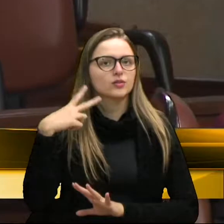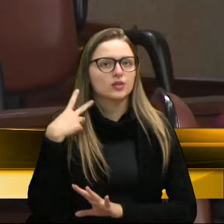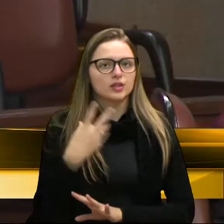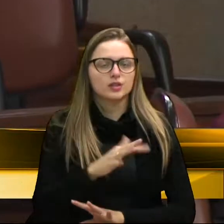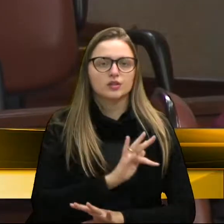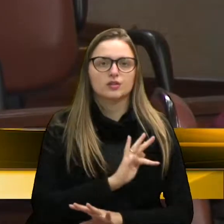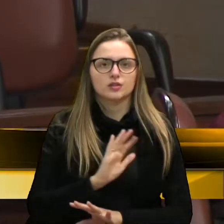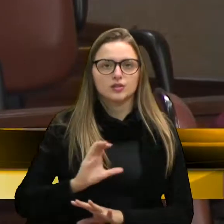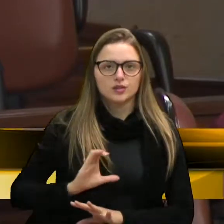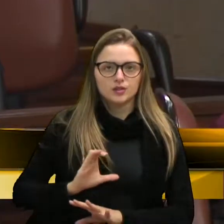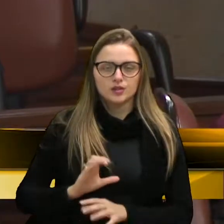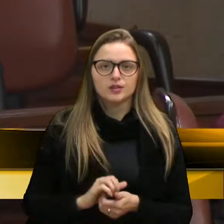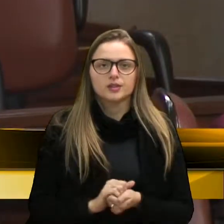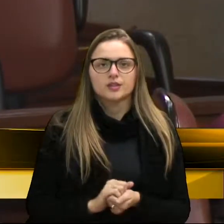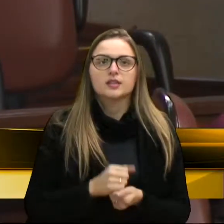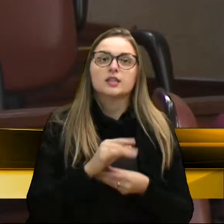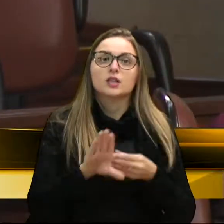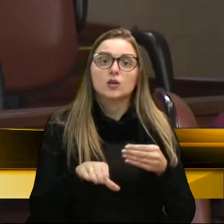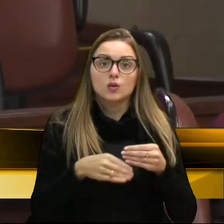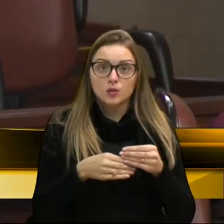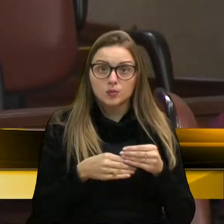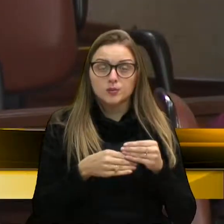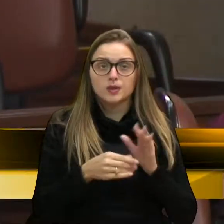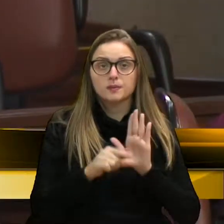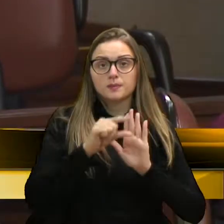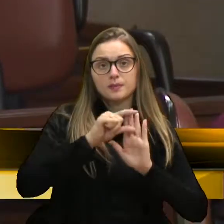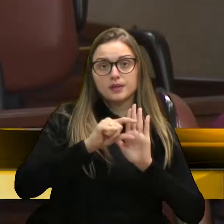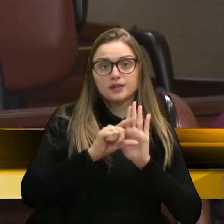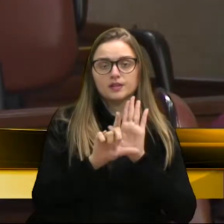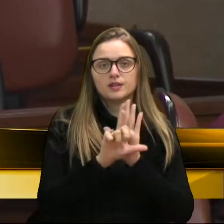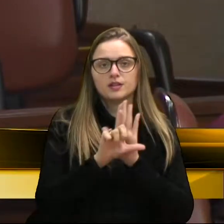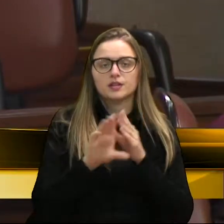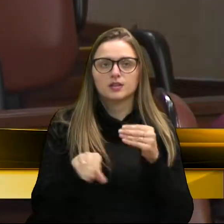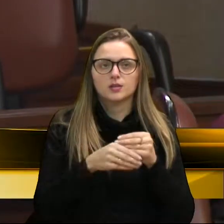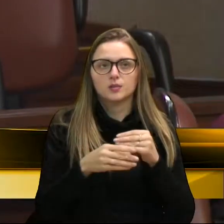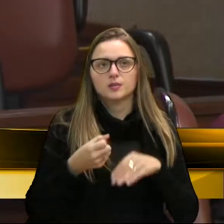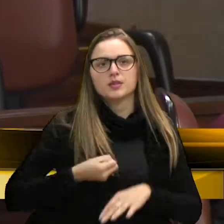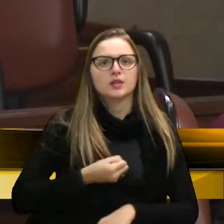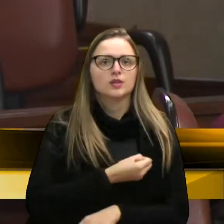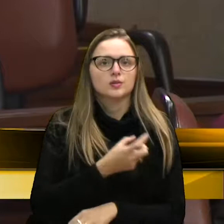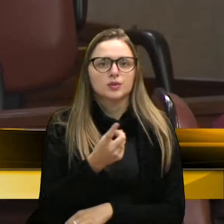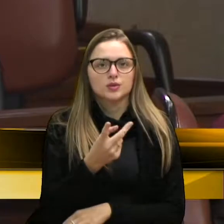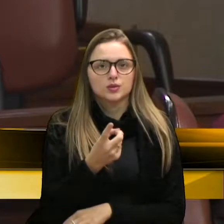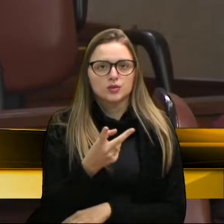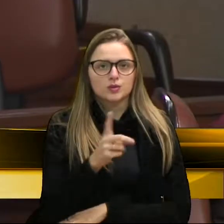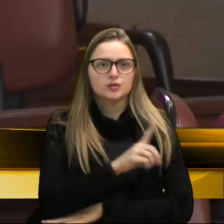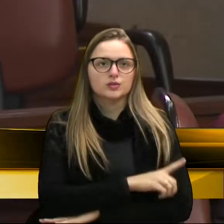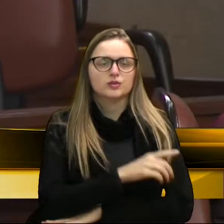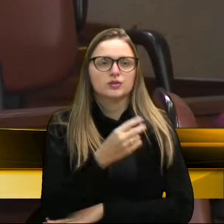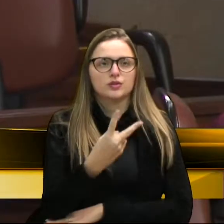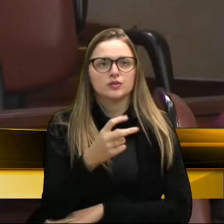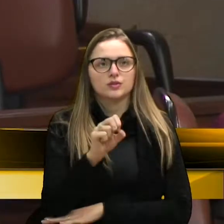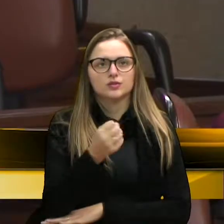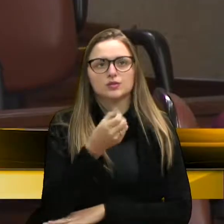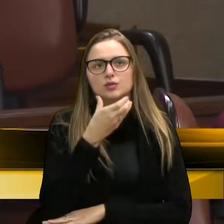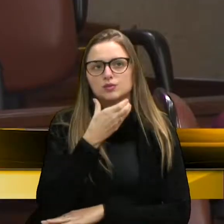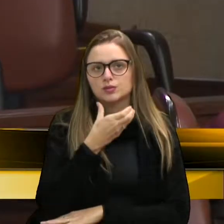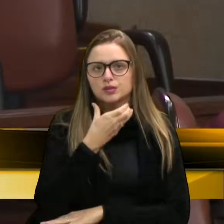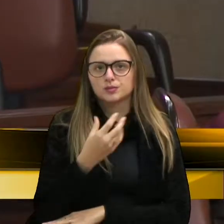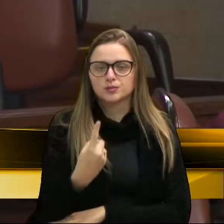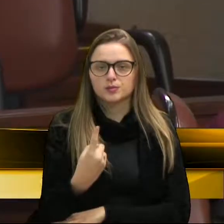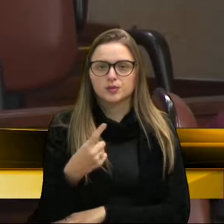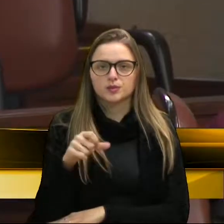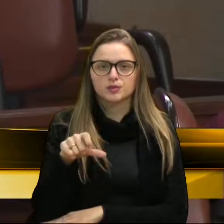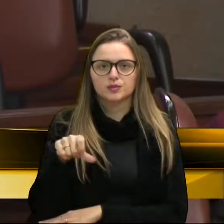Flávio Guido Cassina, que acresce dispositivo na Lei Complementar número 12, de 28 de dezembro de 1994,